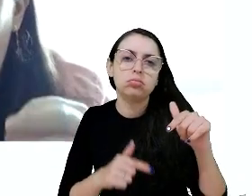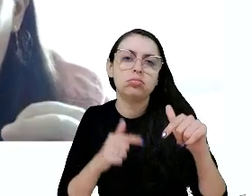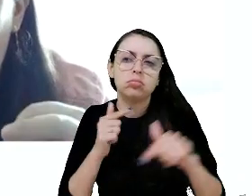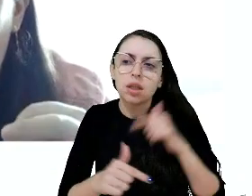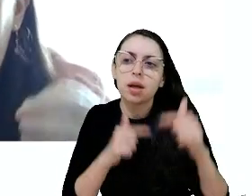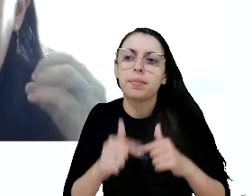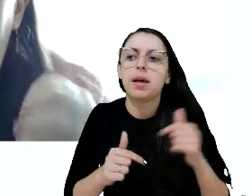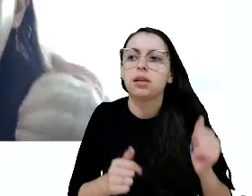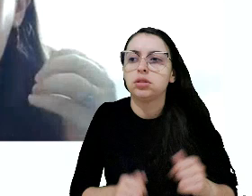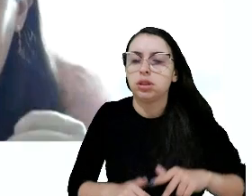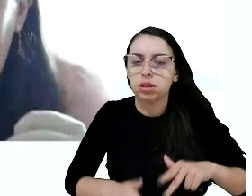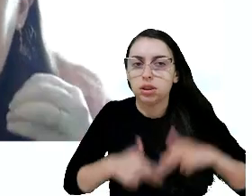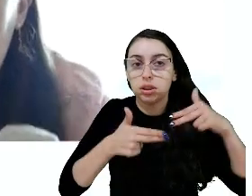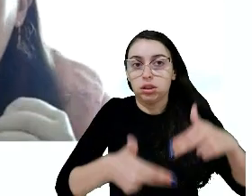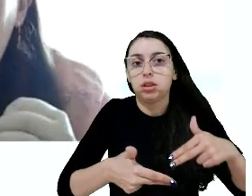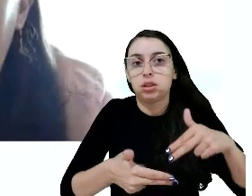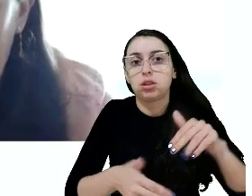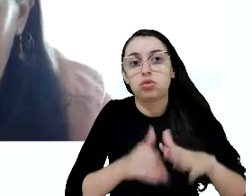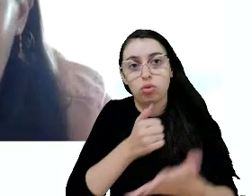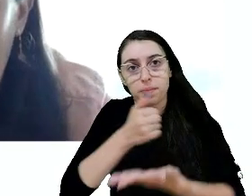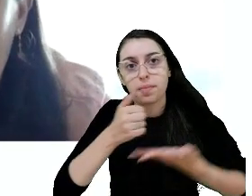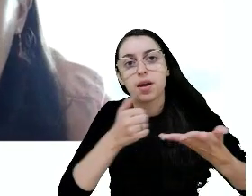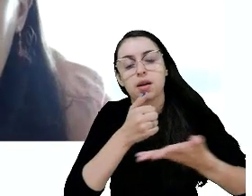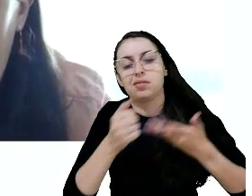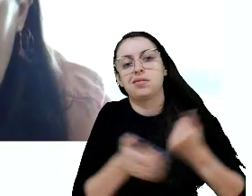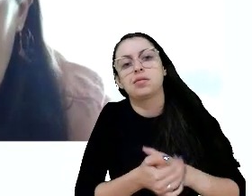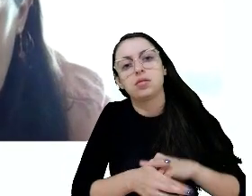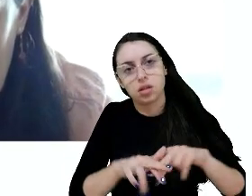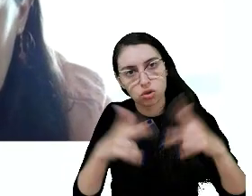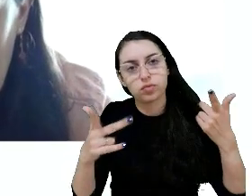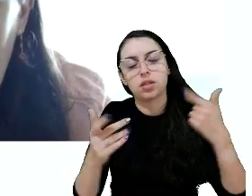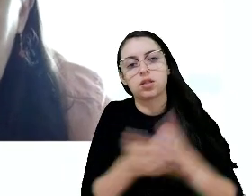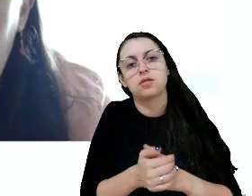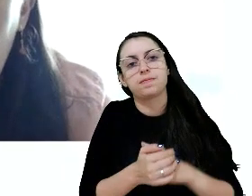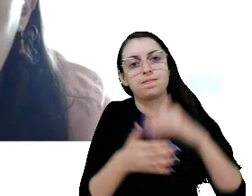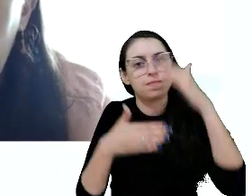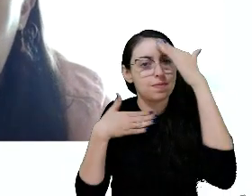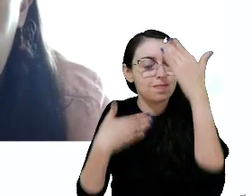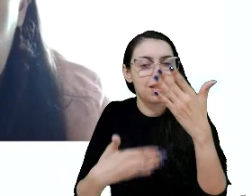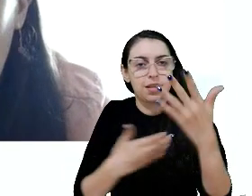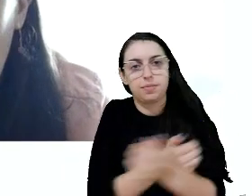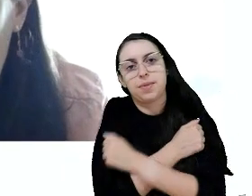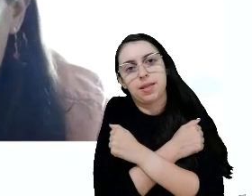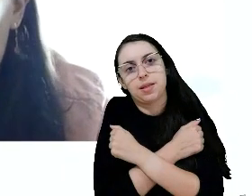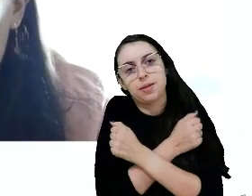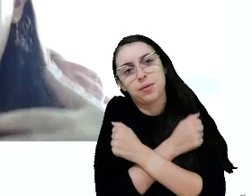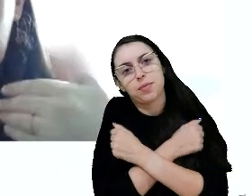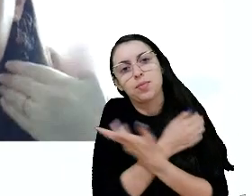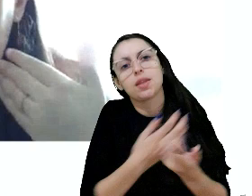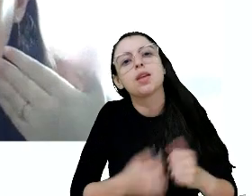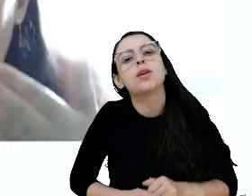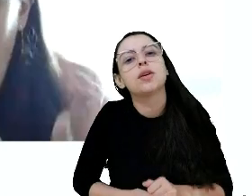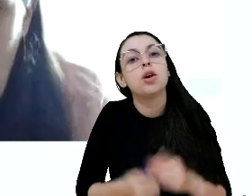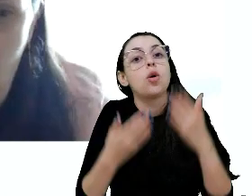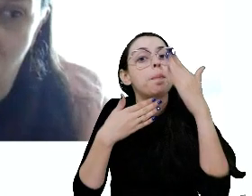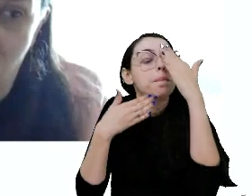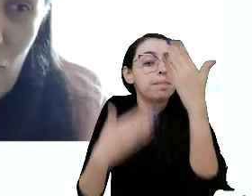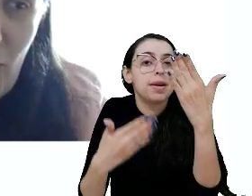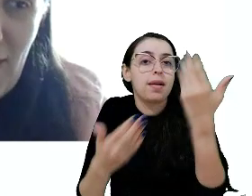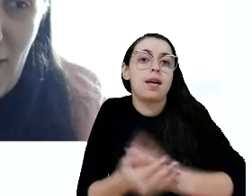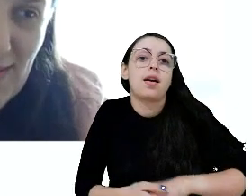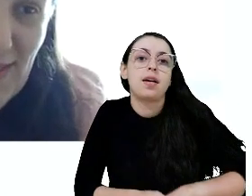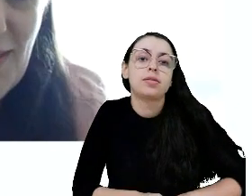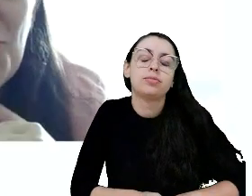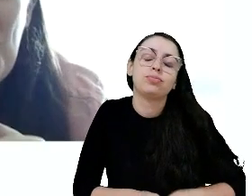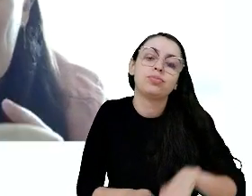esse serviço de corpo a corpo, esse serviço de base, esse serviço de terra, que faz a diferença. Então, eu deixo aqui o meu grande abraço, minha gratidão ao